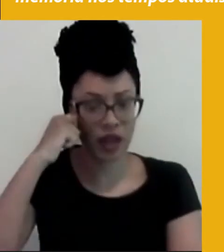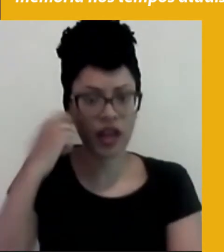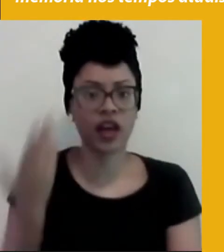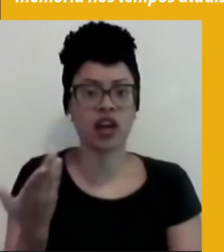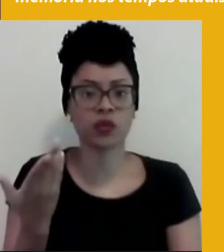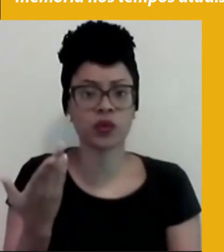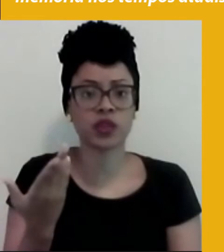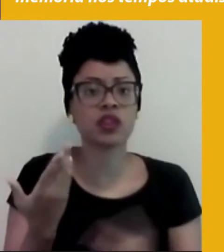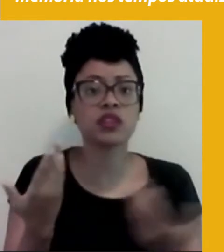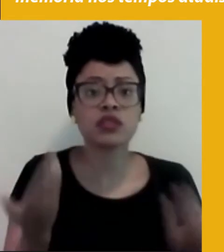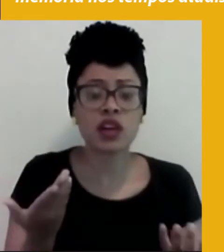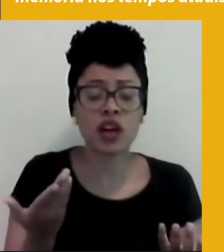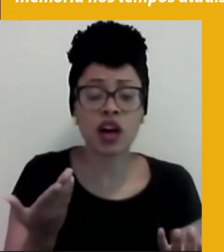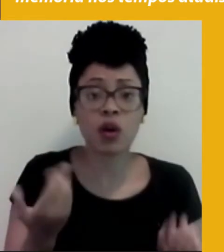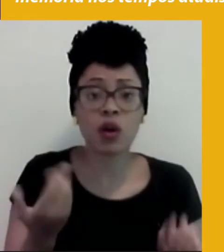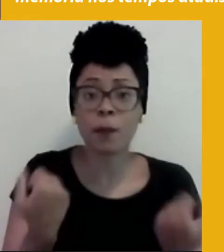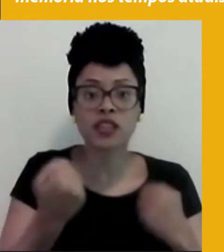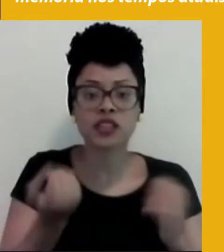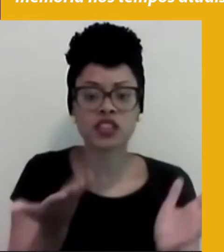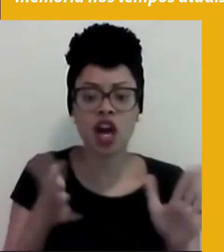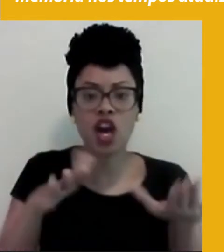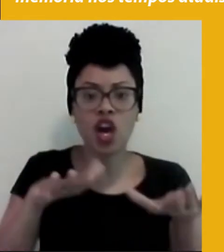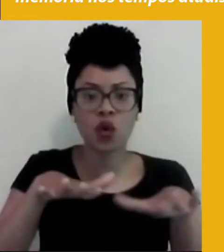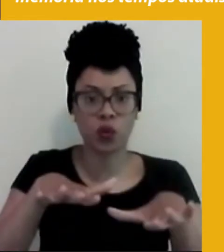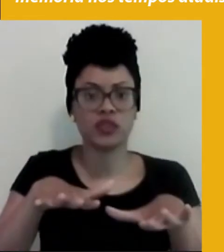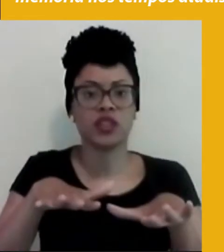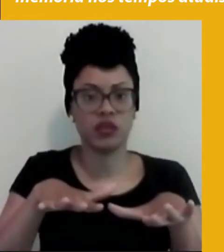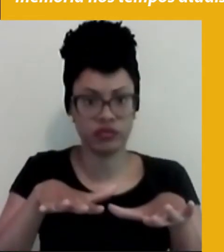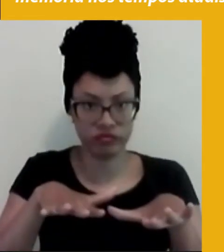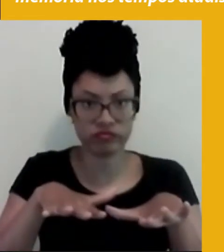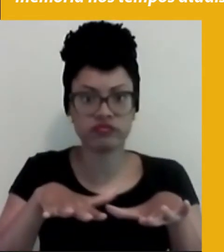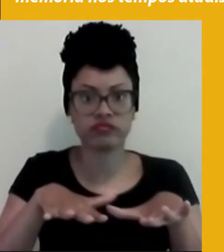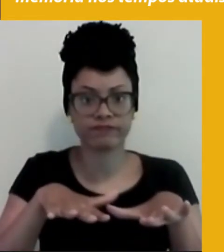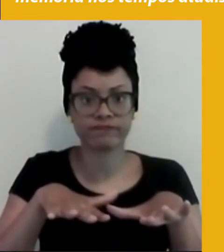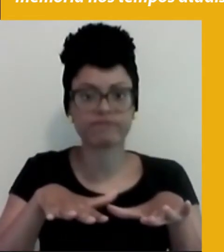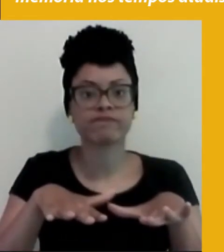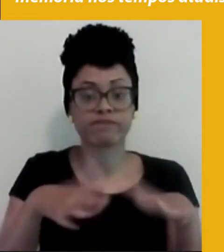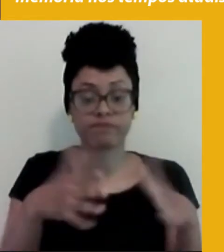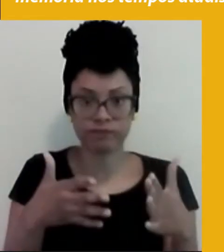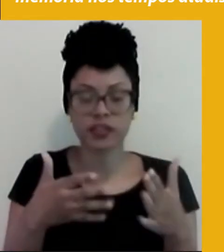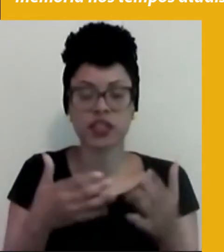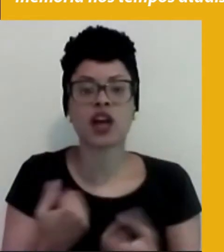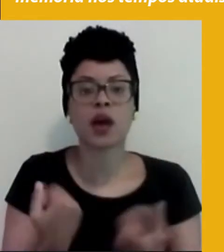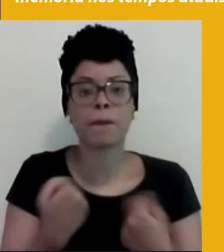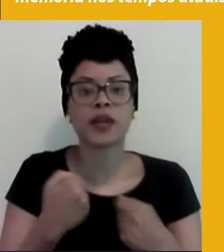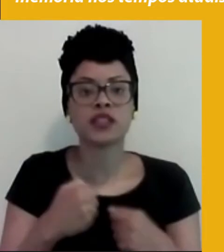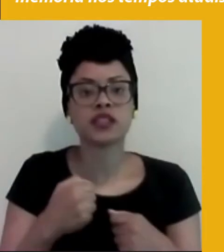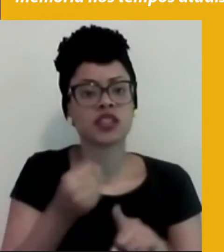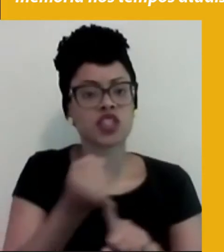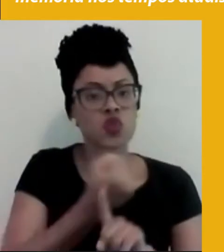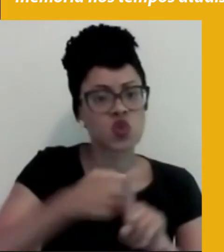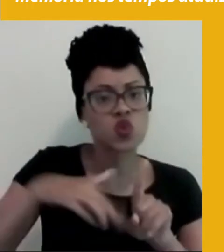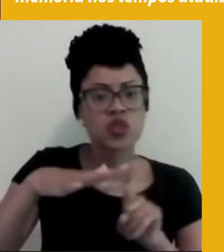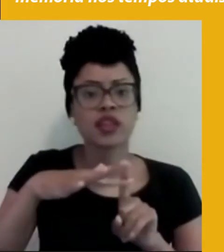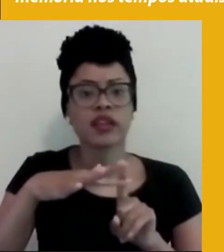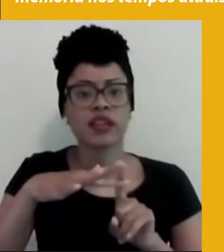nos bens culturais, da inclusão na mobilidade social, inclusive, que até essa mobilidade é